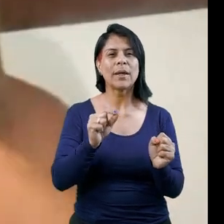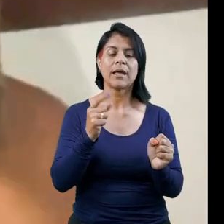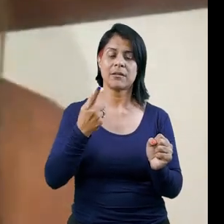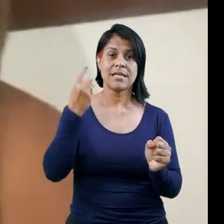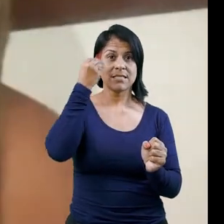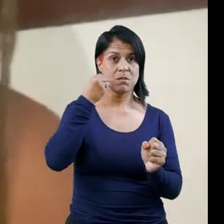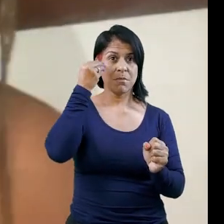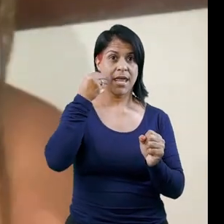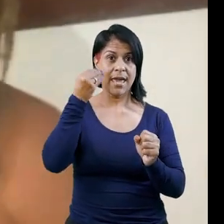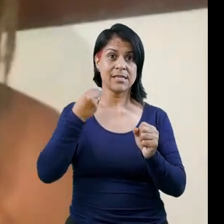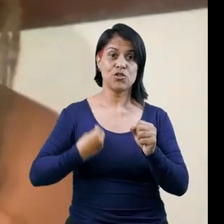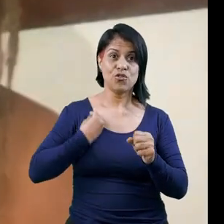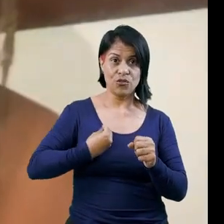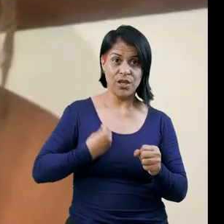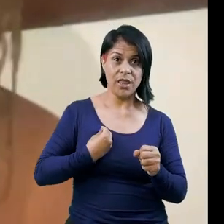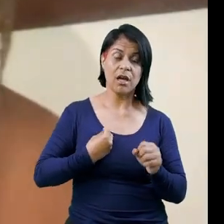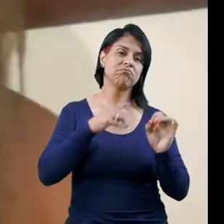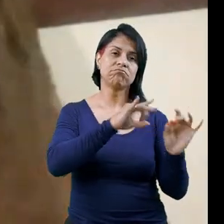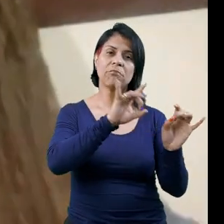vida,